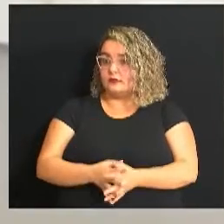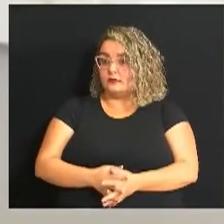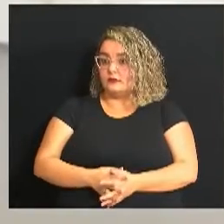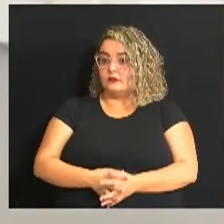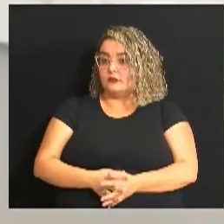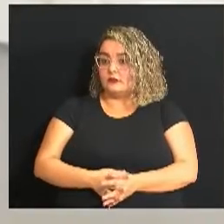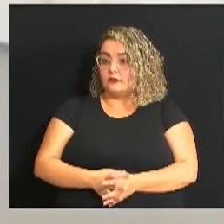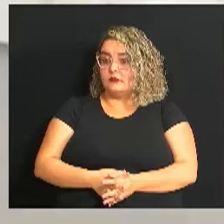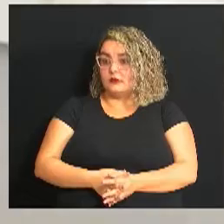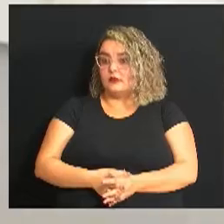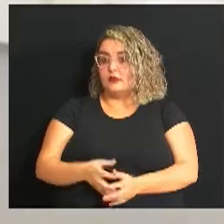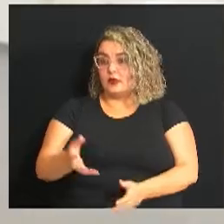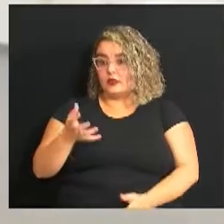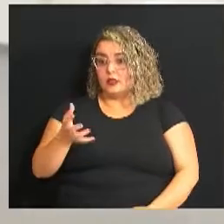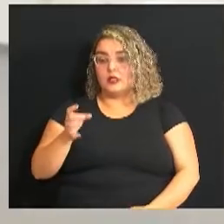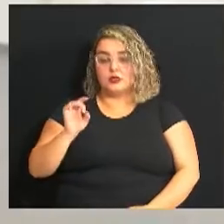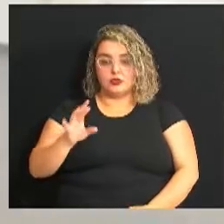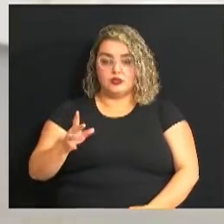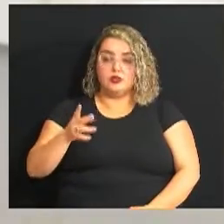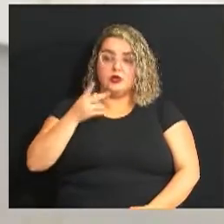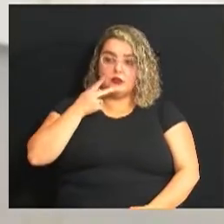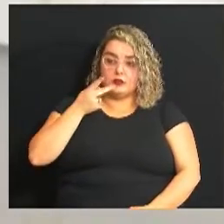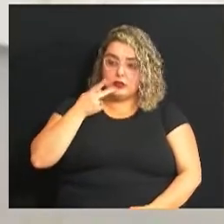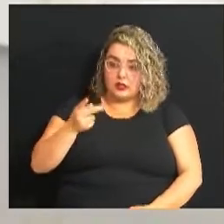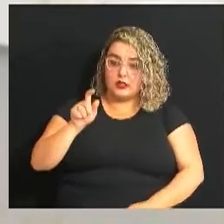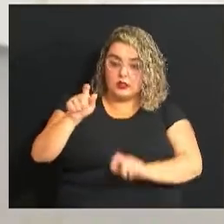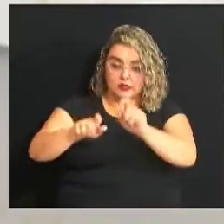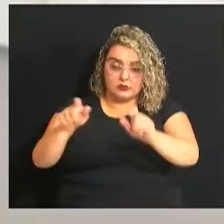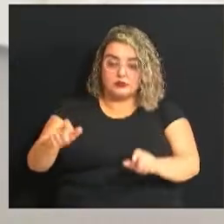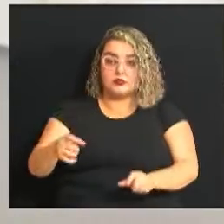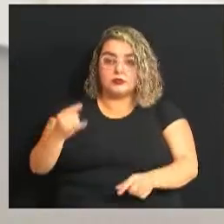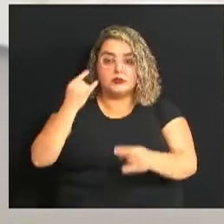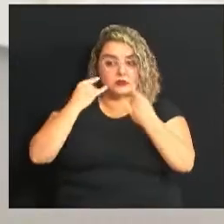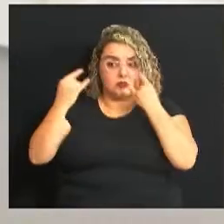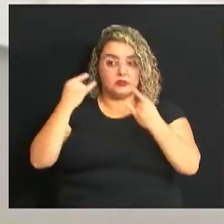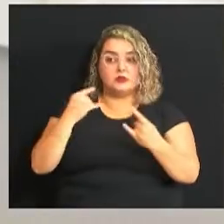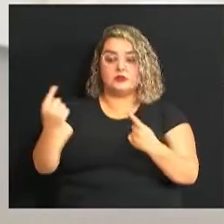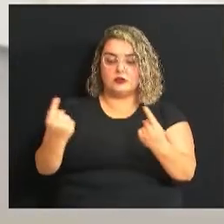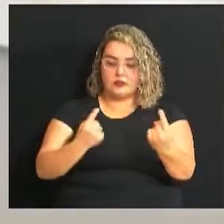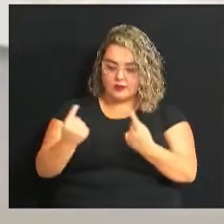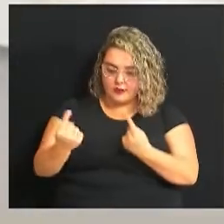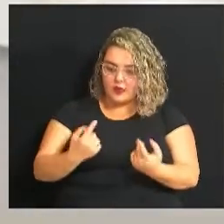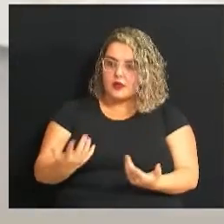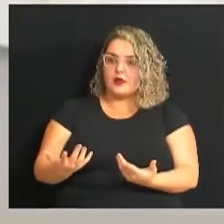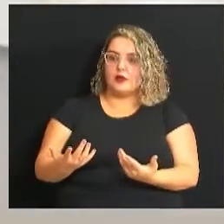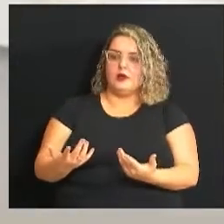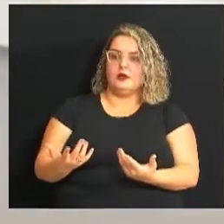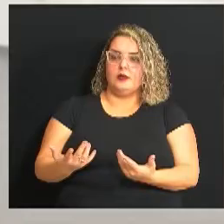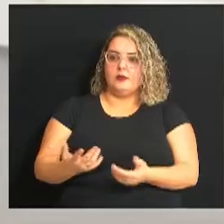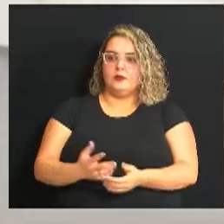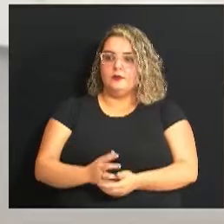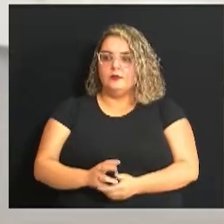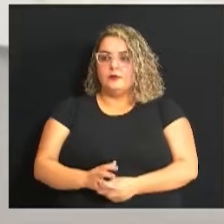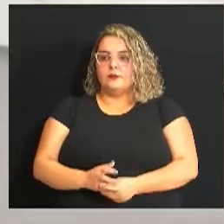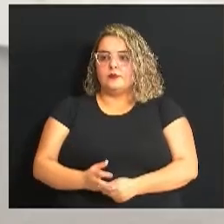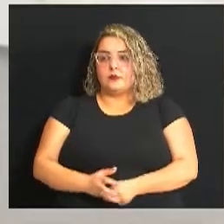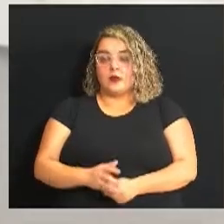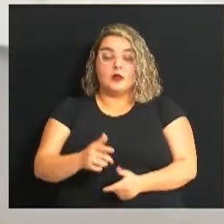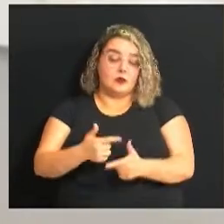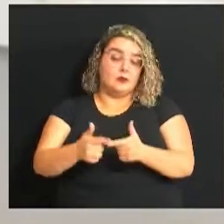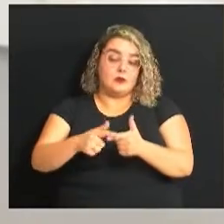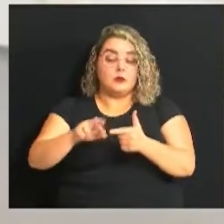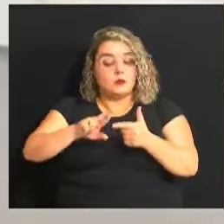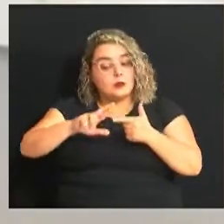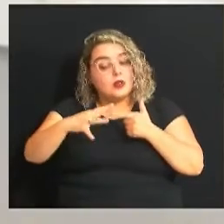essa questão? Eu queria só reiterar, né, que as pessoas que têm interesse, que de fato nos procurem e que procurem essa solução da melhor